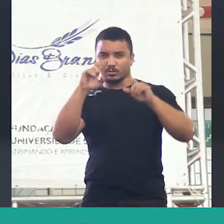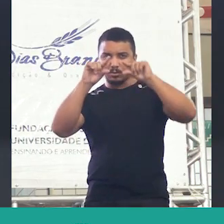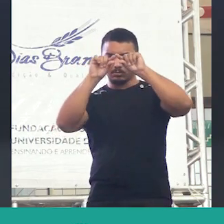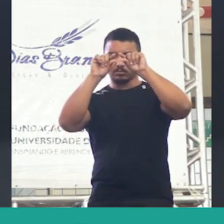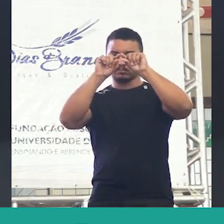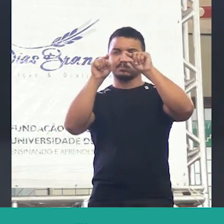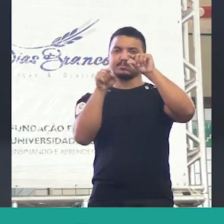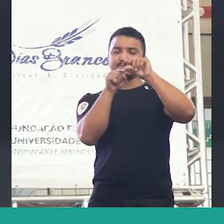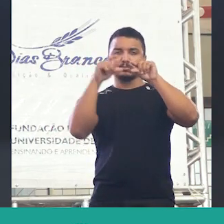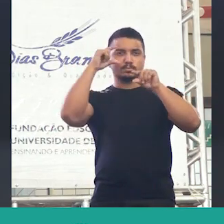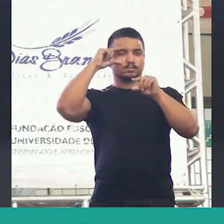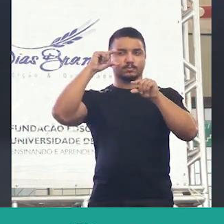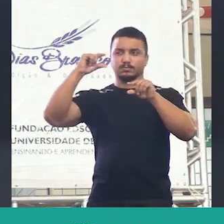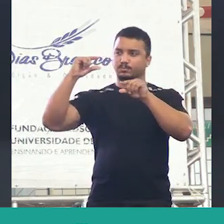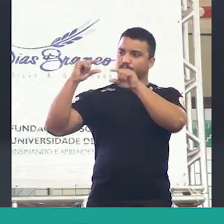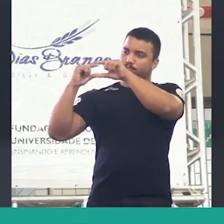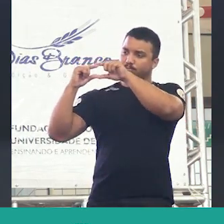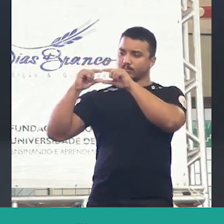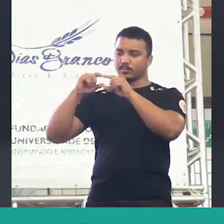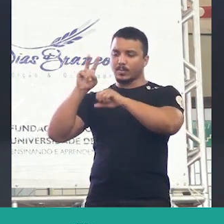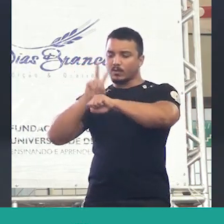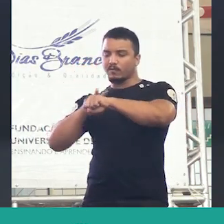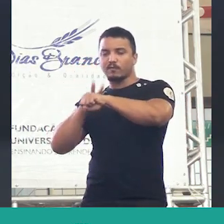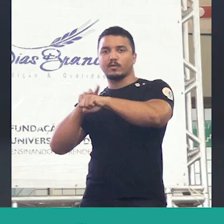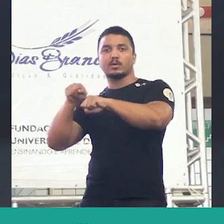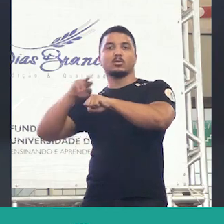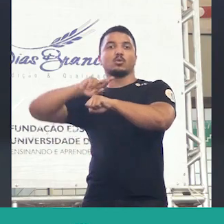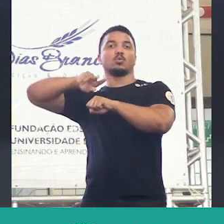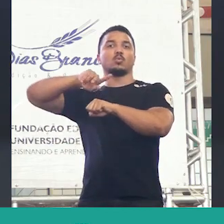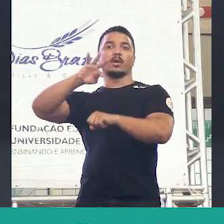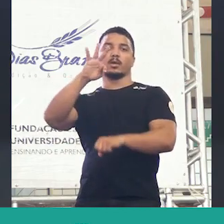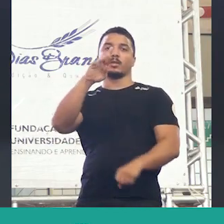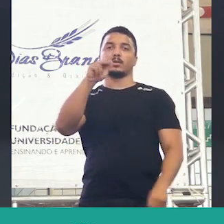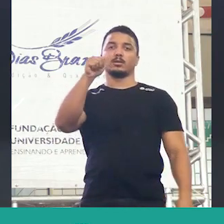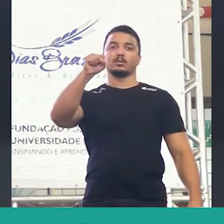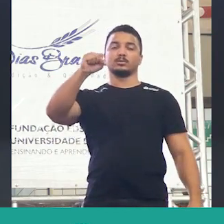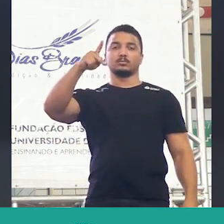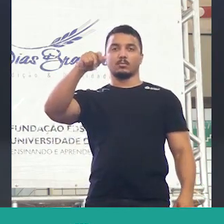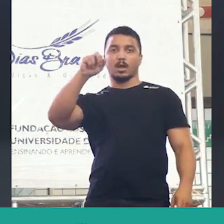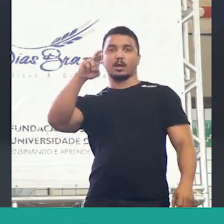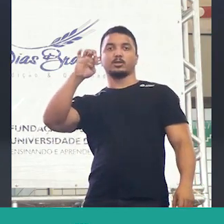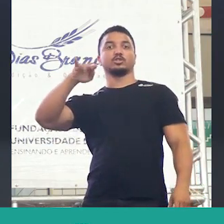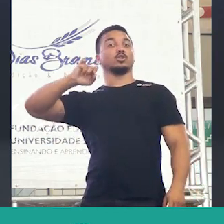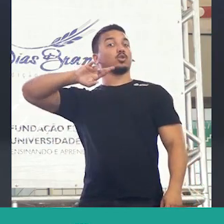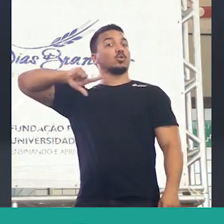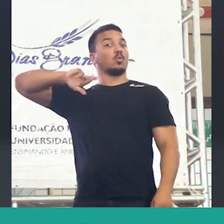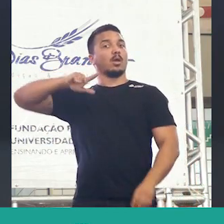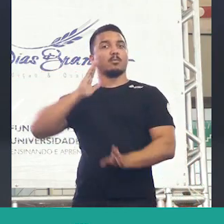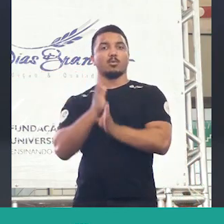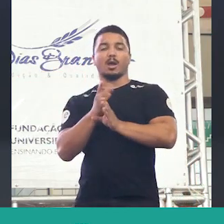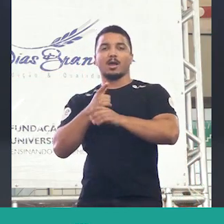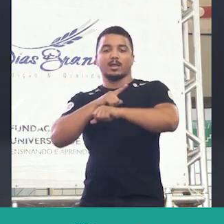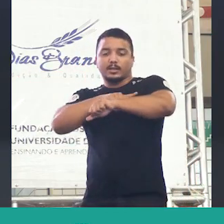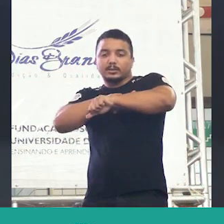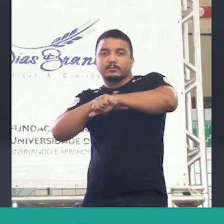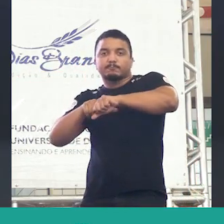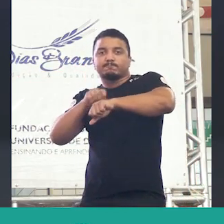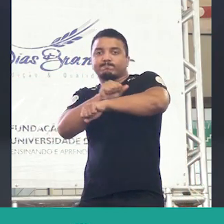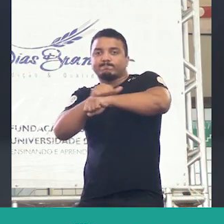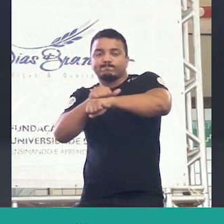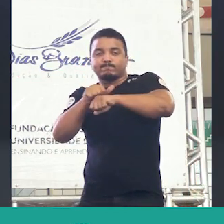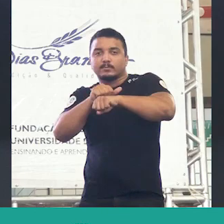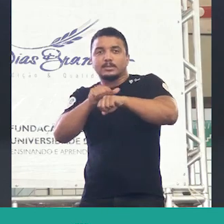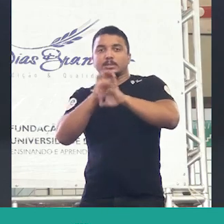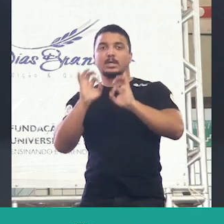meio caraquenta? Aquela parte ali do vidro não é transparente. Então, se você olhar o colo